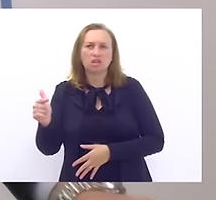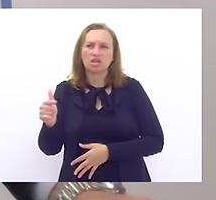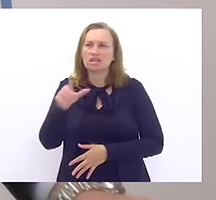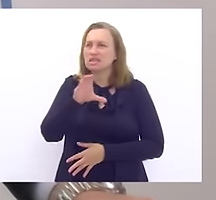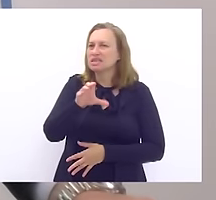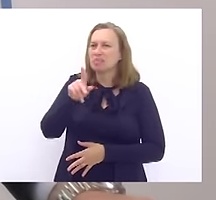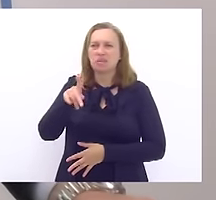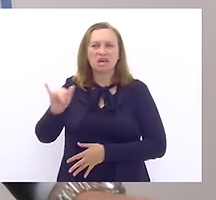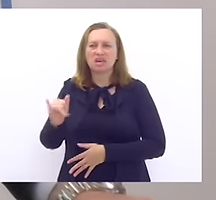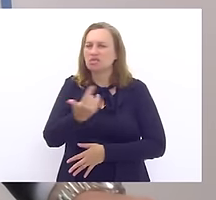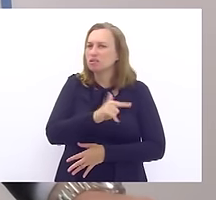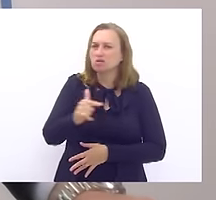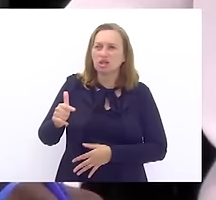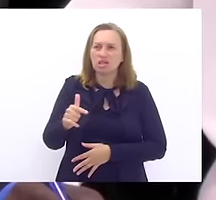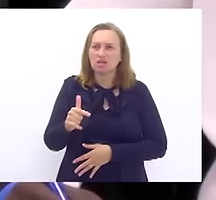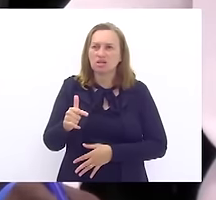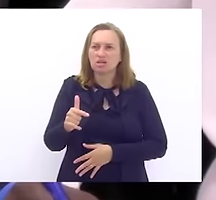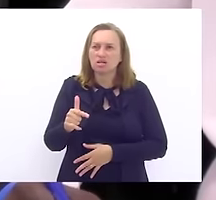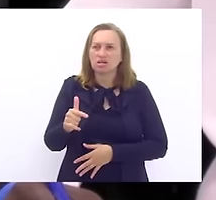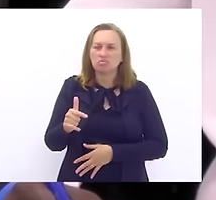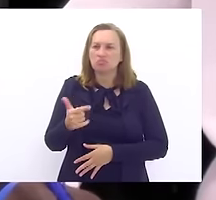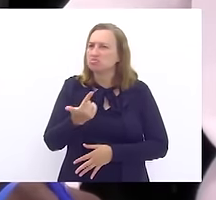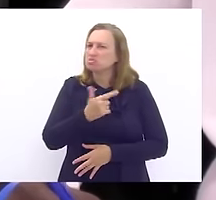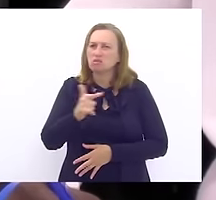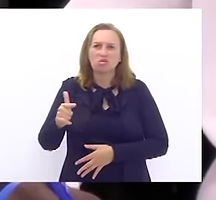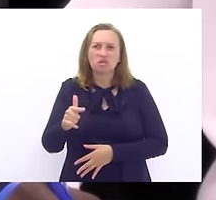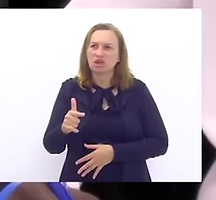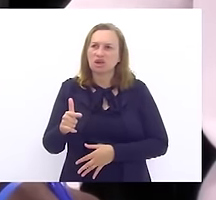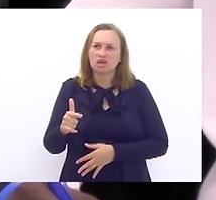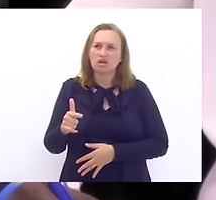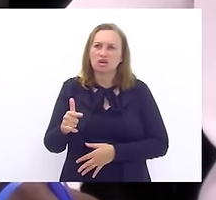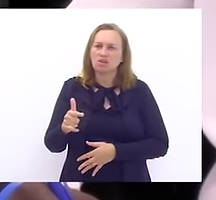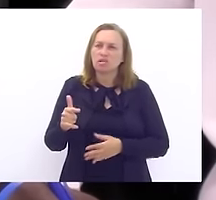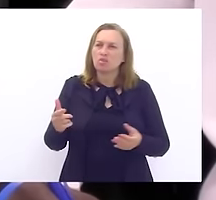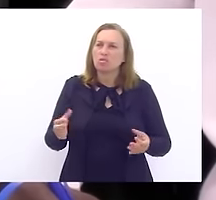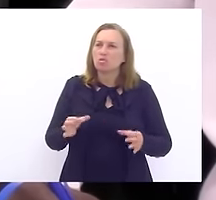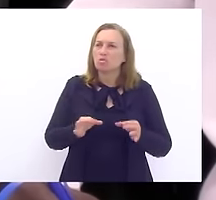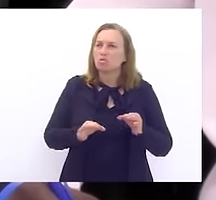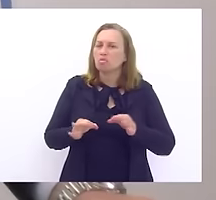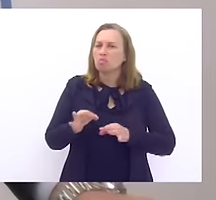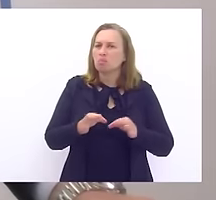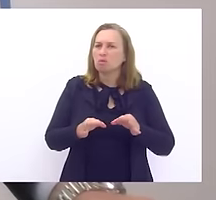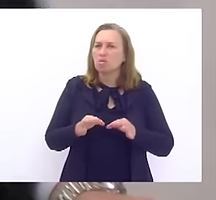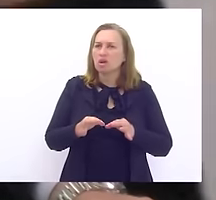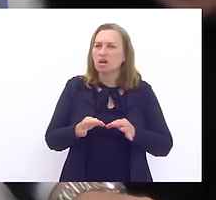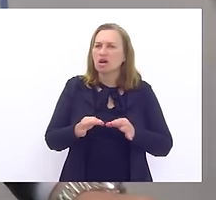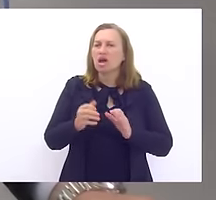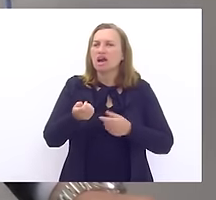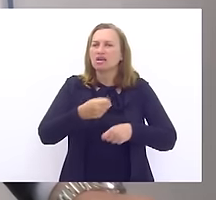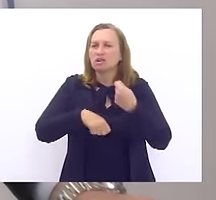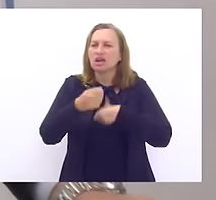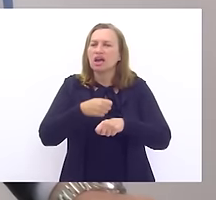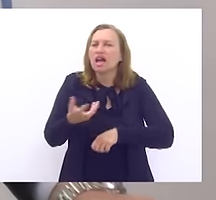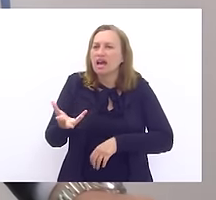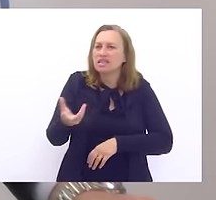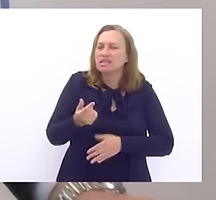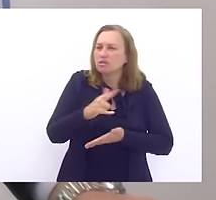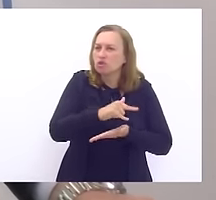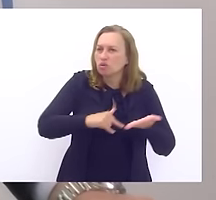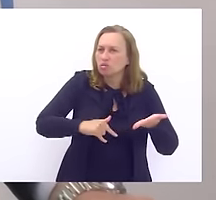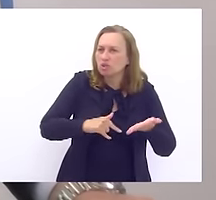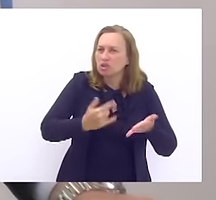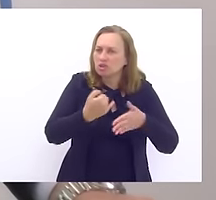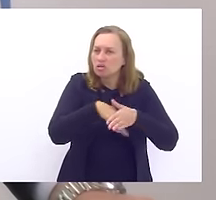não tem processo administrativamente instrução nenhuma não tem processo administrativo ela não é ela recebe documentos que são mantidos em sigilo